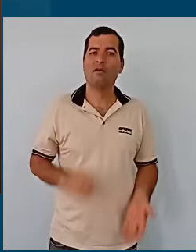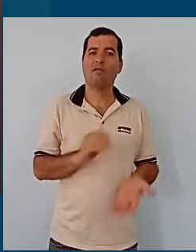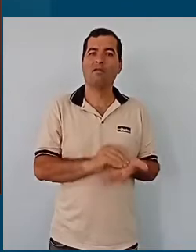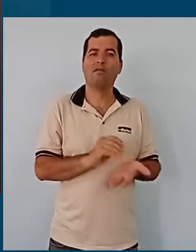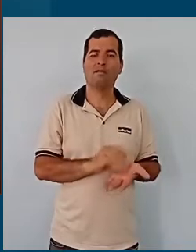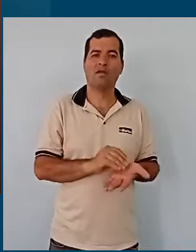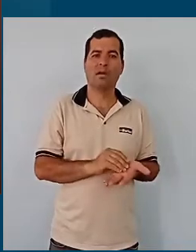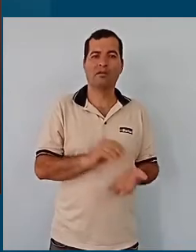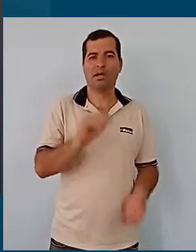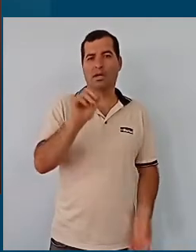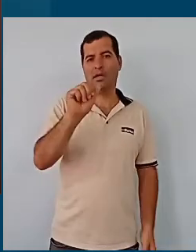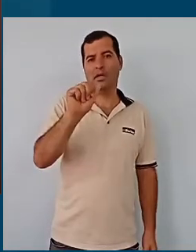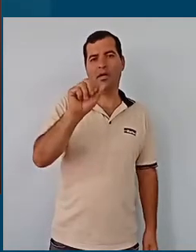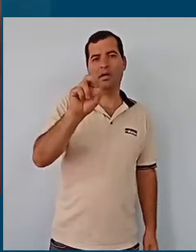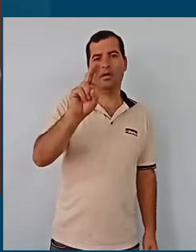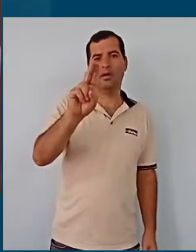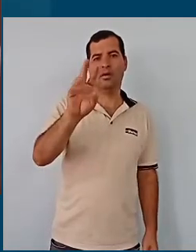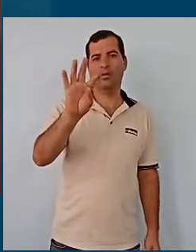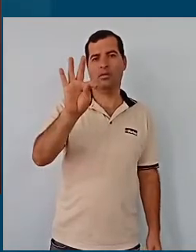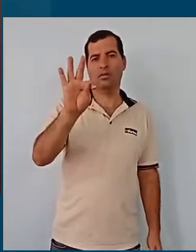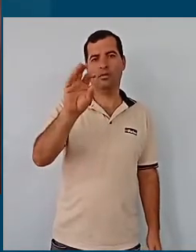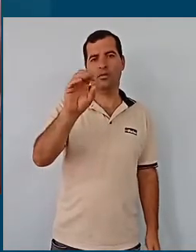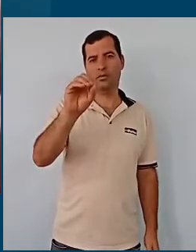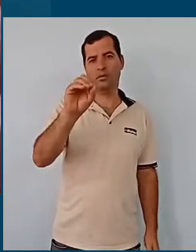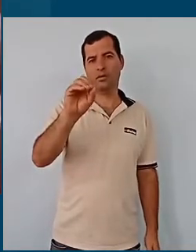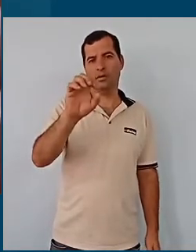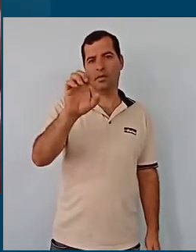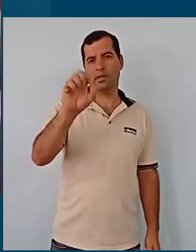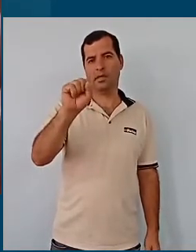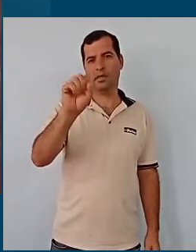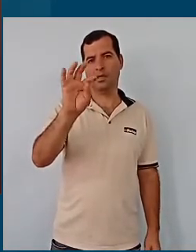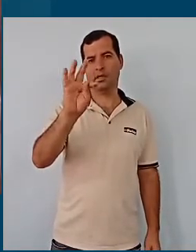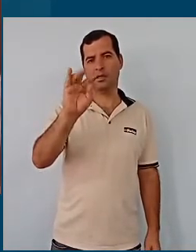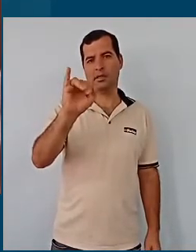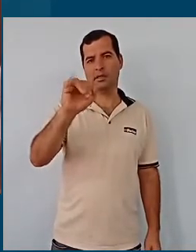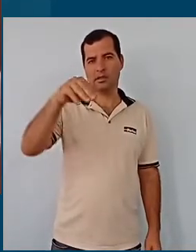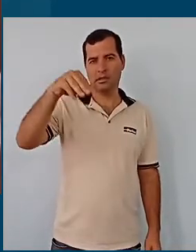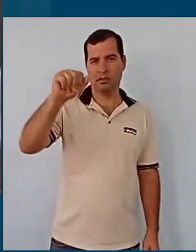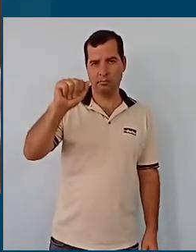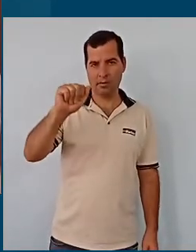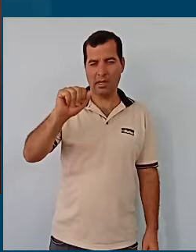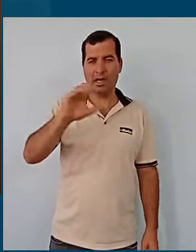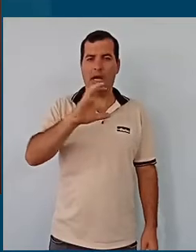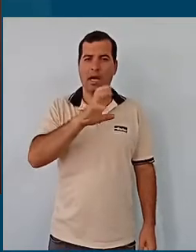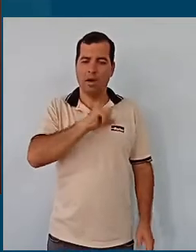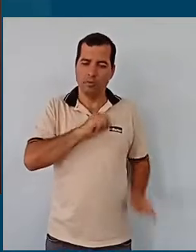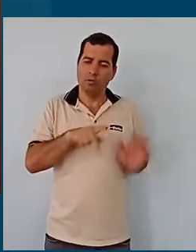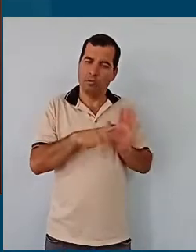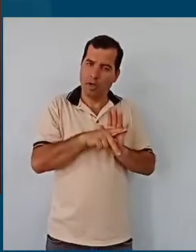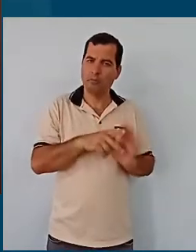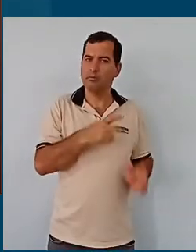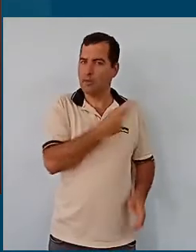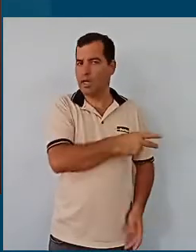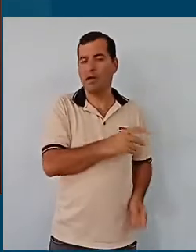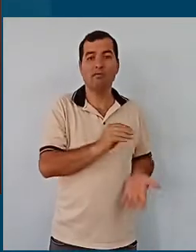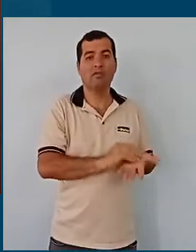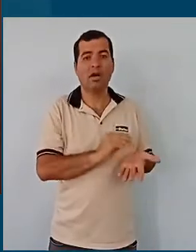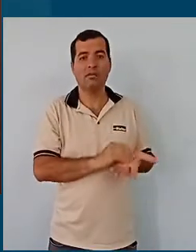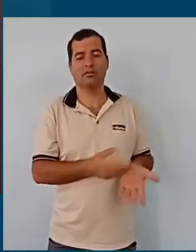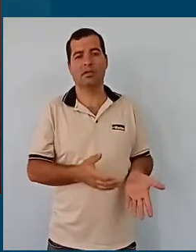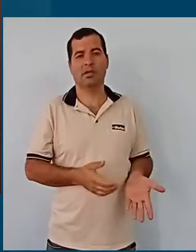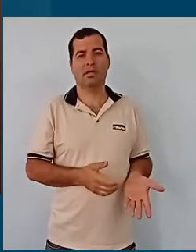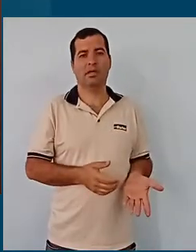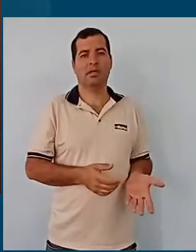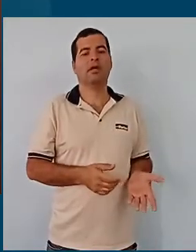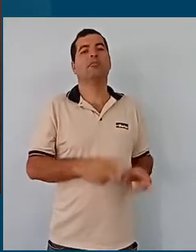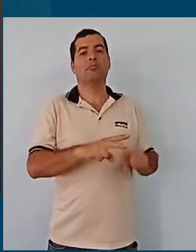é tão negativa que ela diz assim, não vai dar certo, eu não vou nem tentar, eu não vou conseguir. Então, esse é um trabalho fundamental